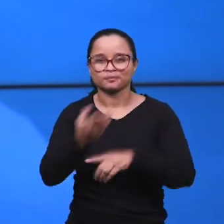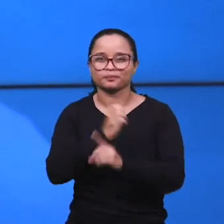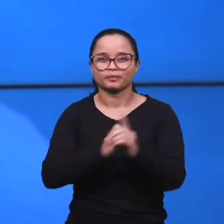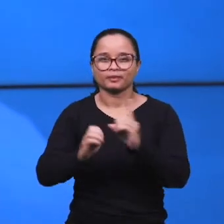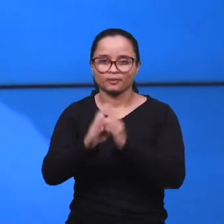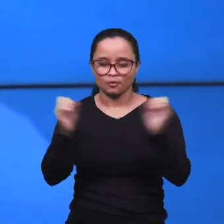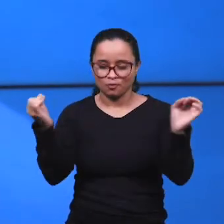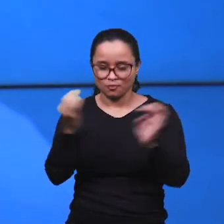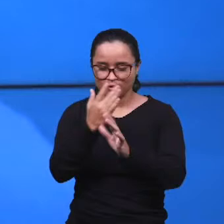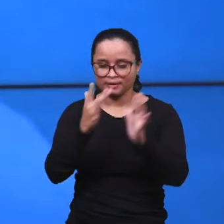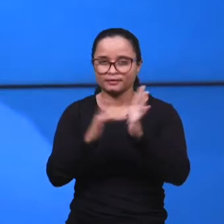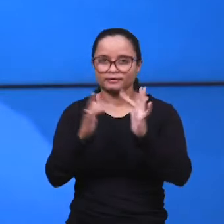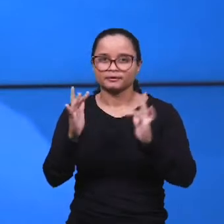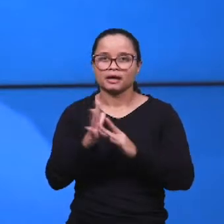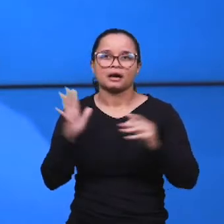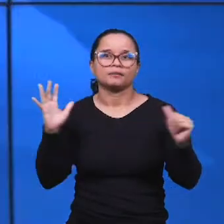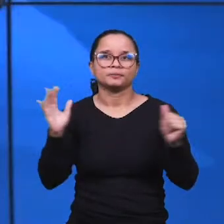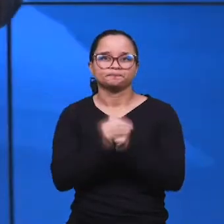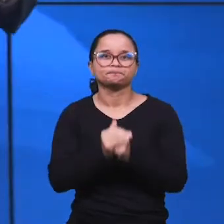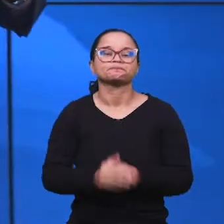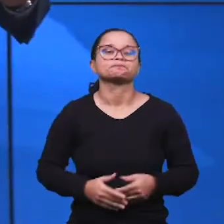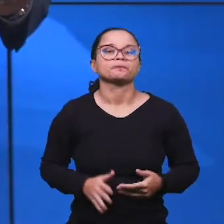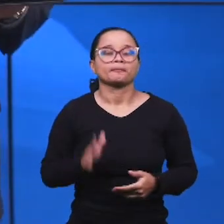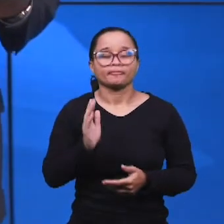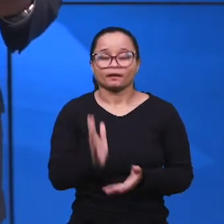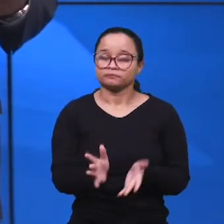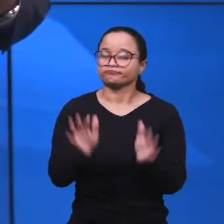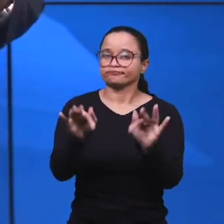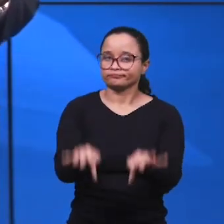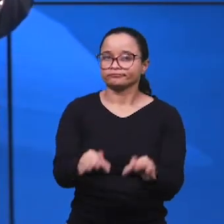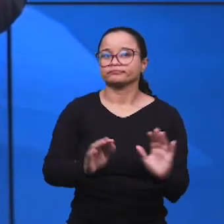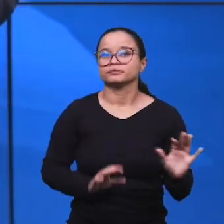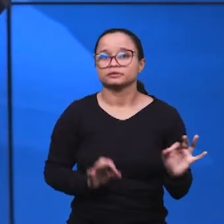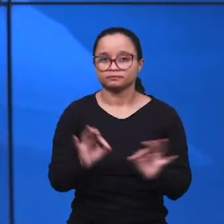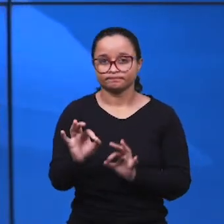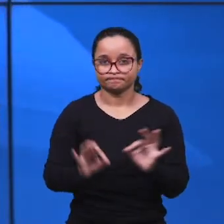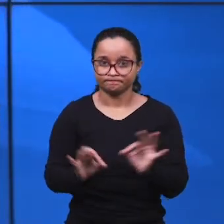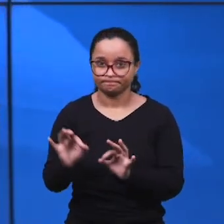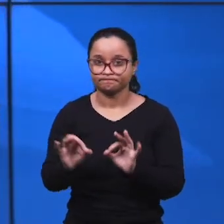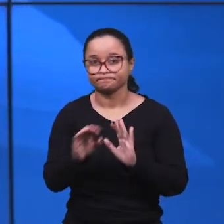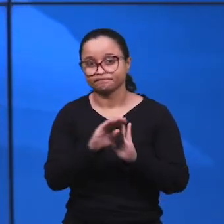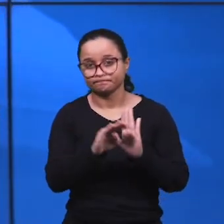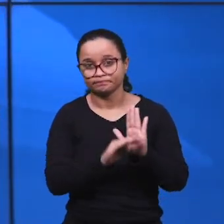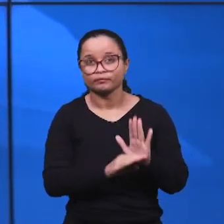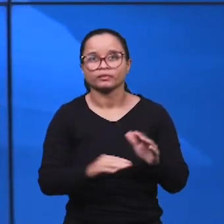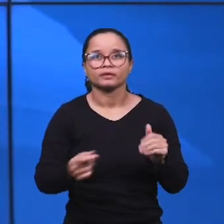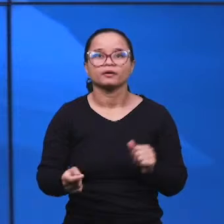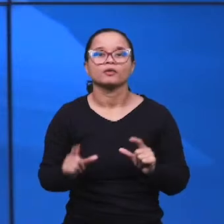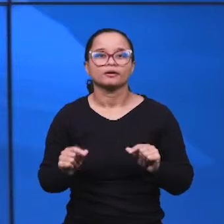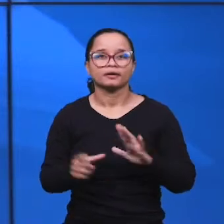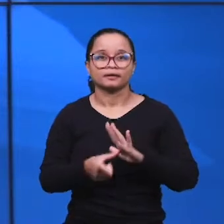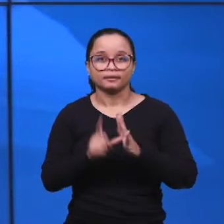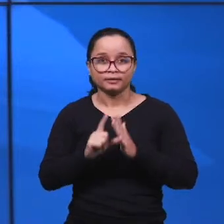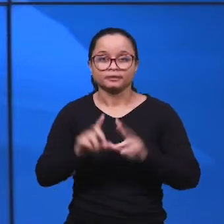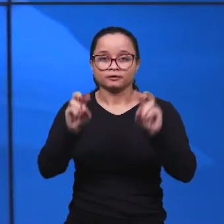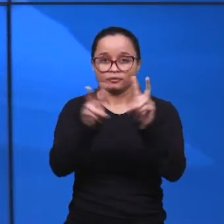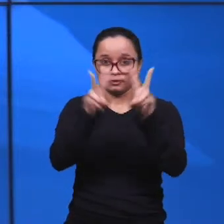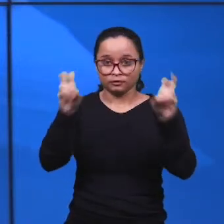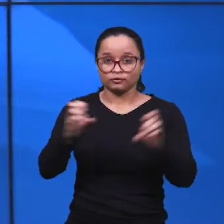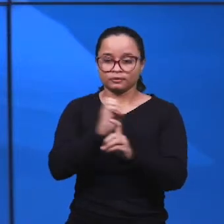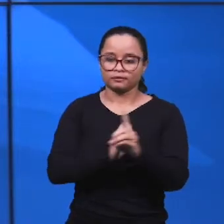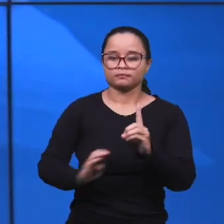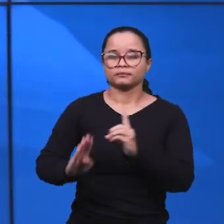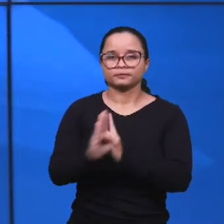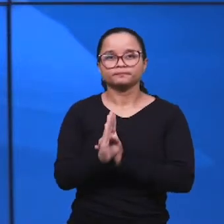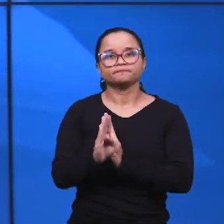Bíblica Dominical. Glória a Jesus. Amém, irmãos? Assim chegamos ao final da nossa programação hoje. É aquela que antecipa